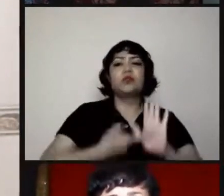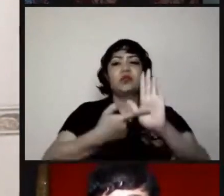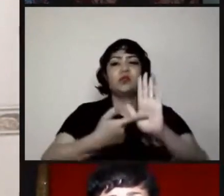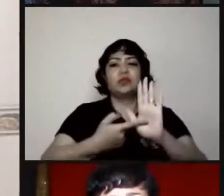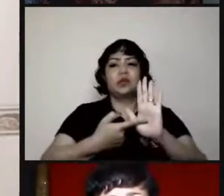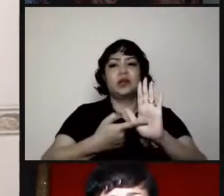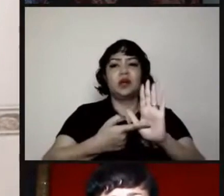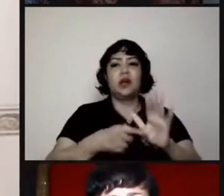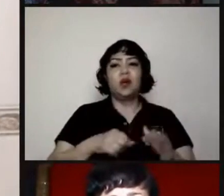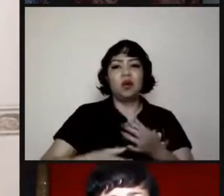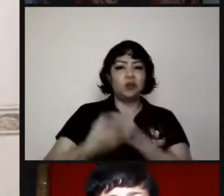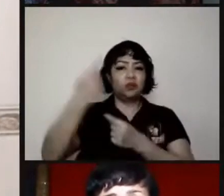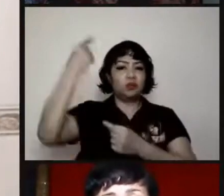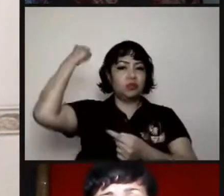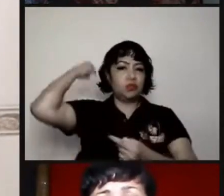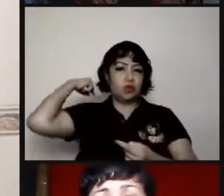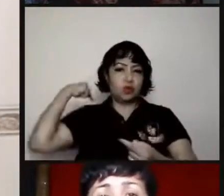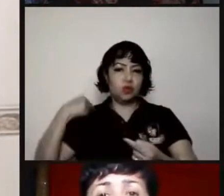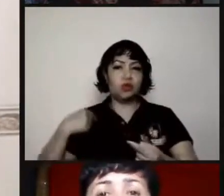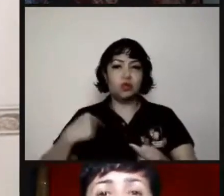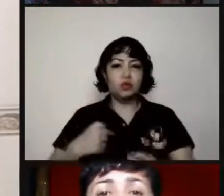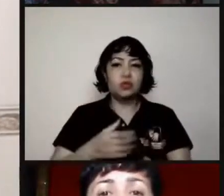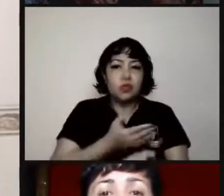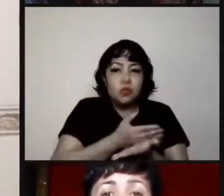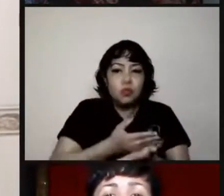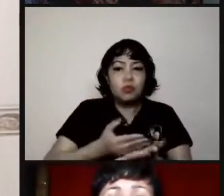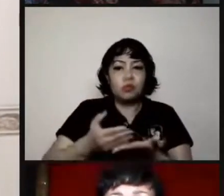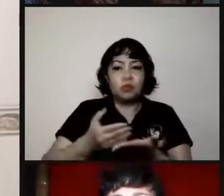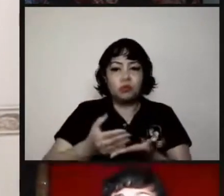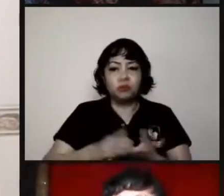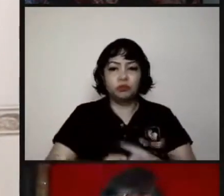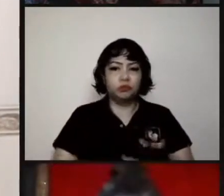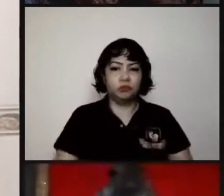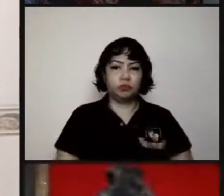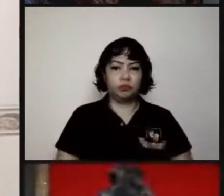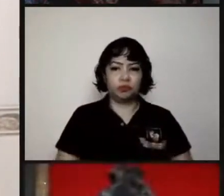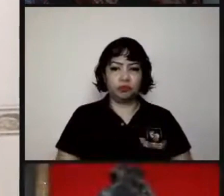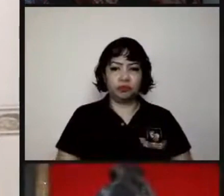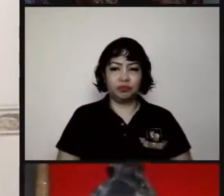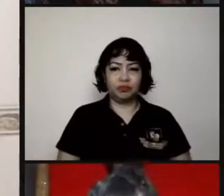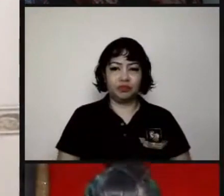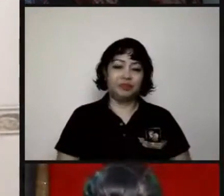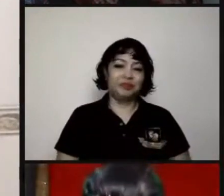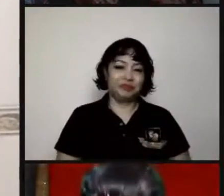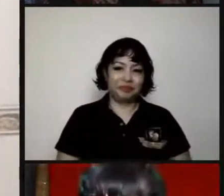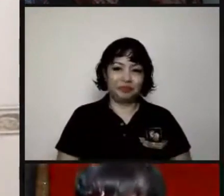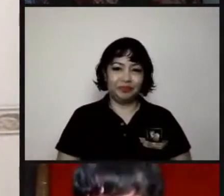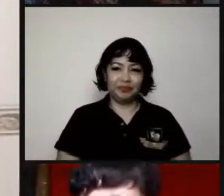deles. Com certeza, sim, nosso querido Eduardo Tornaghi, que vai eu estar... Eu queria pegar isso que eu ia falar, Fernando. Eduardo